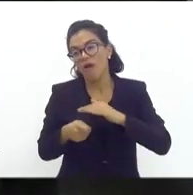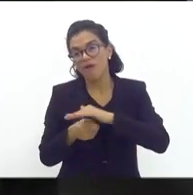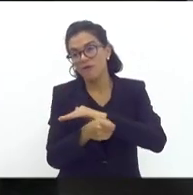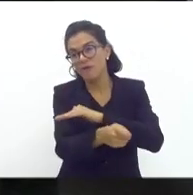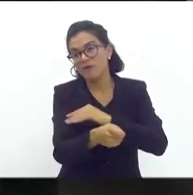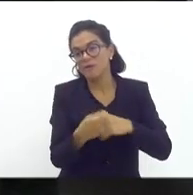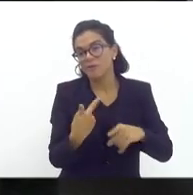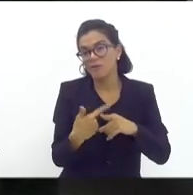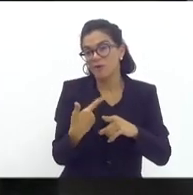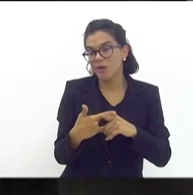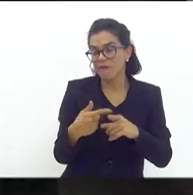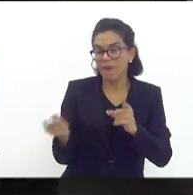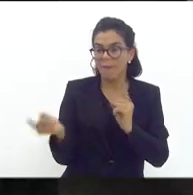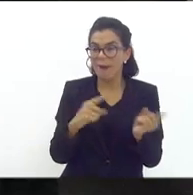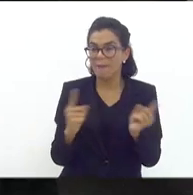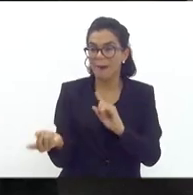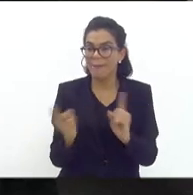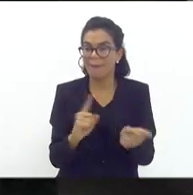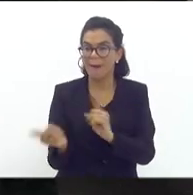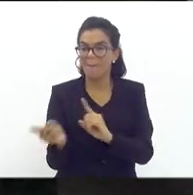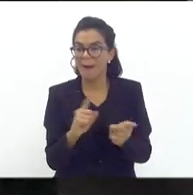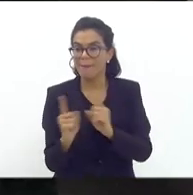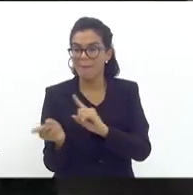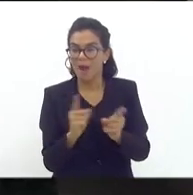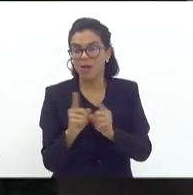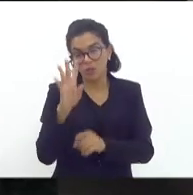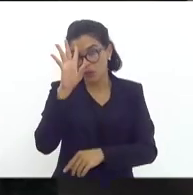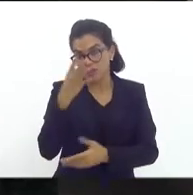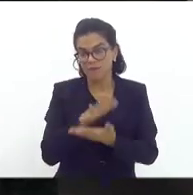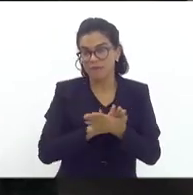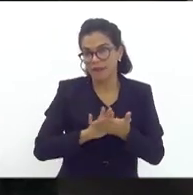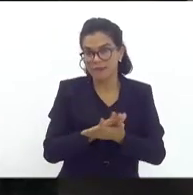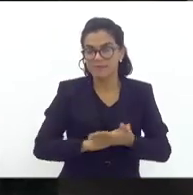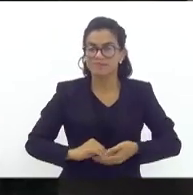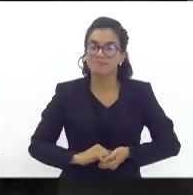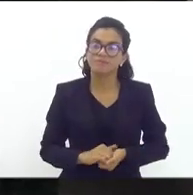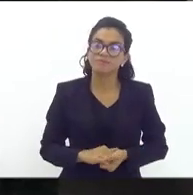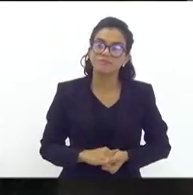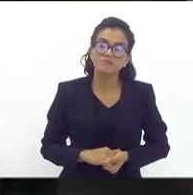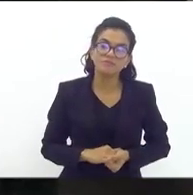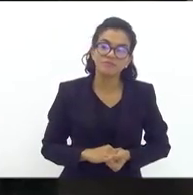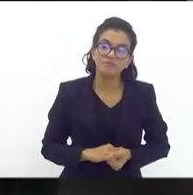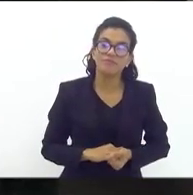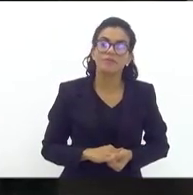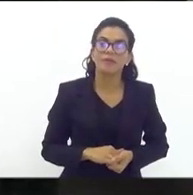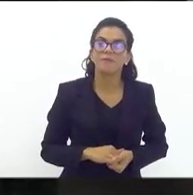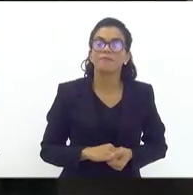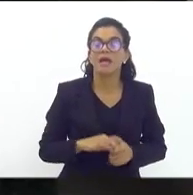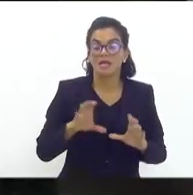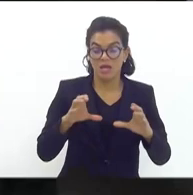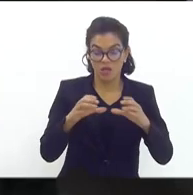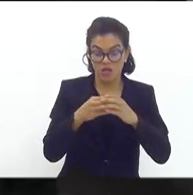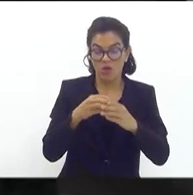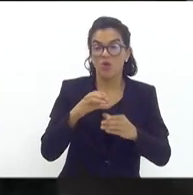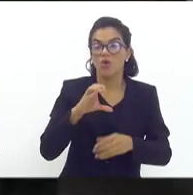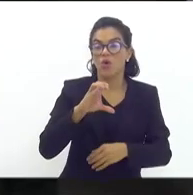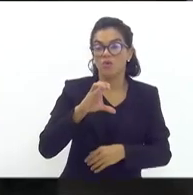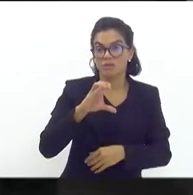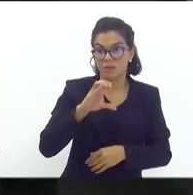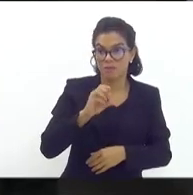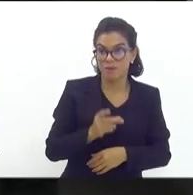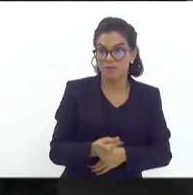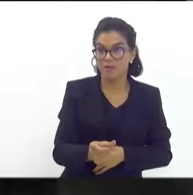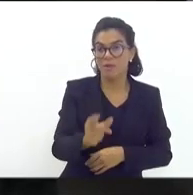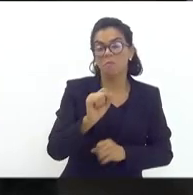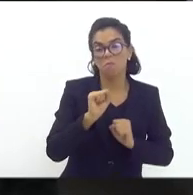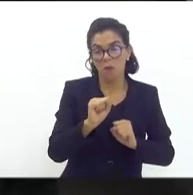tarifária não aconteceu e fica nesse jogo de empurra de um para o outro essa comissão permanente pode ter o poder de propor a destruição